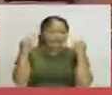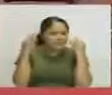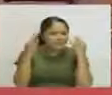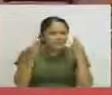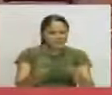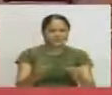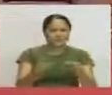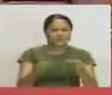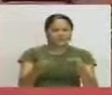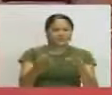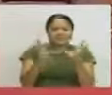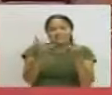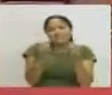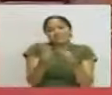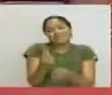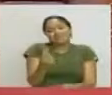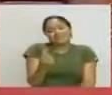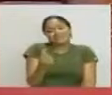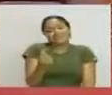trocados até para fazer uma gracinha.